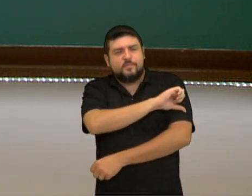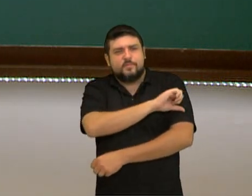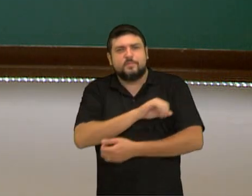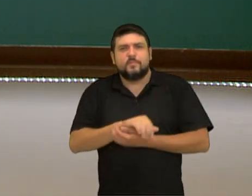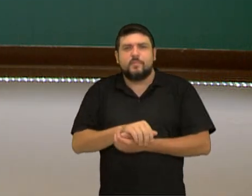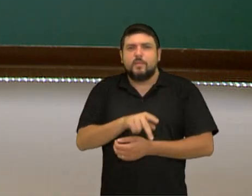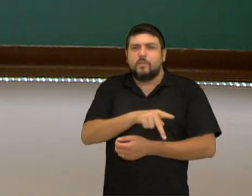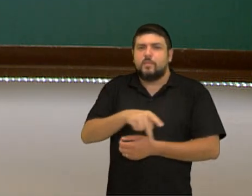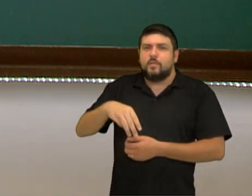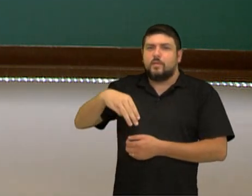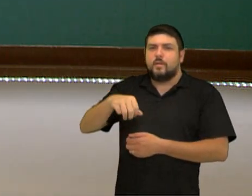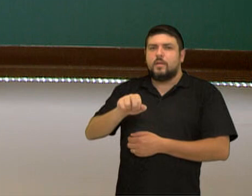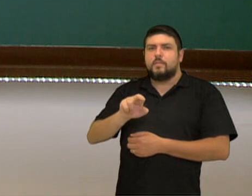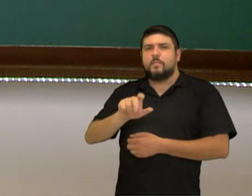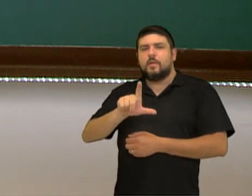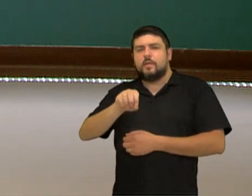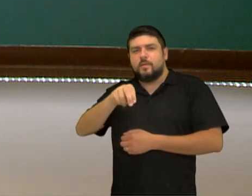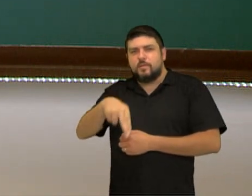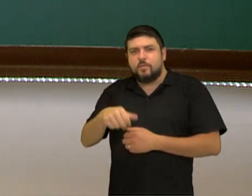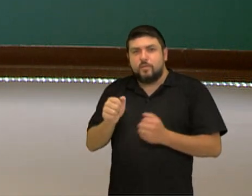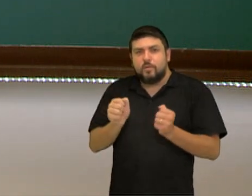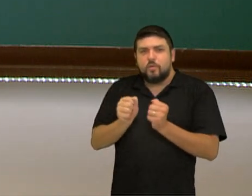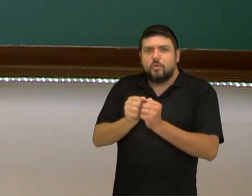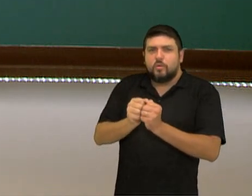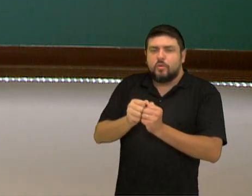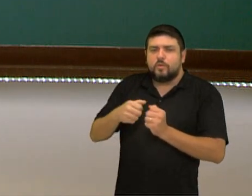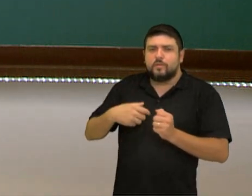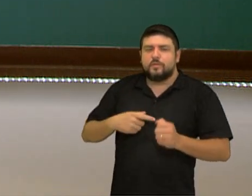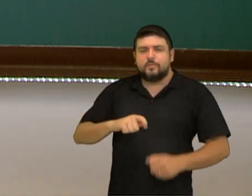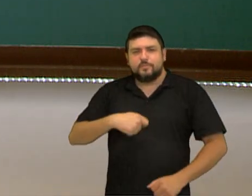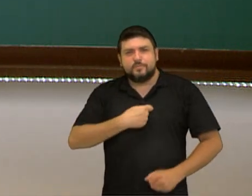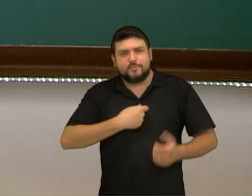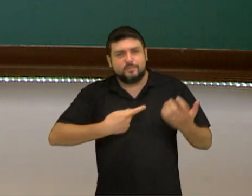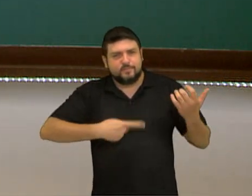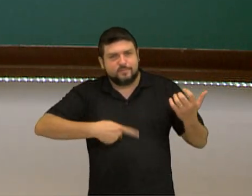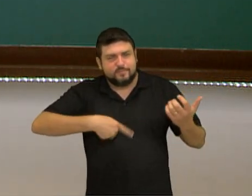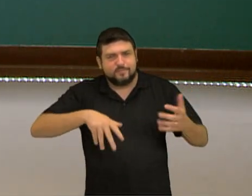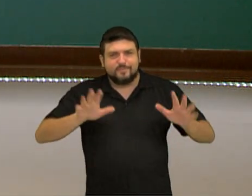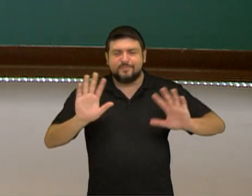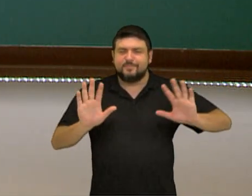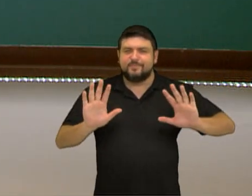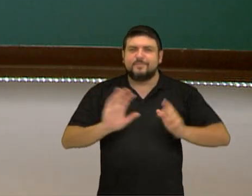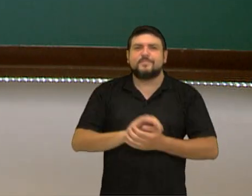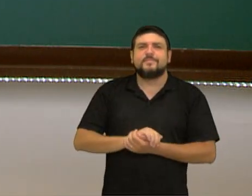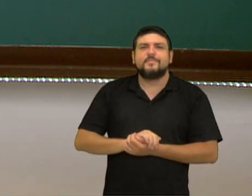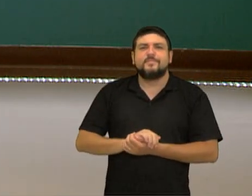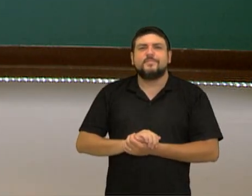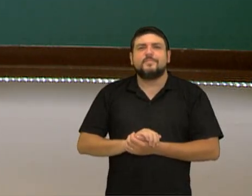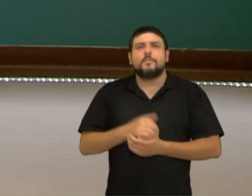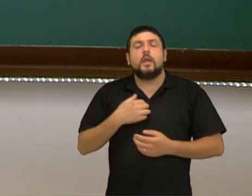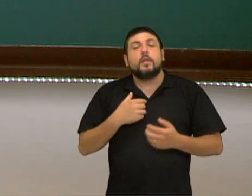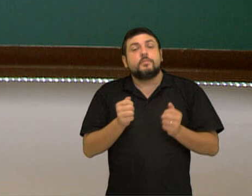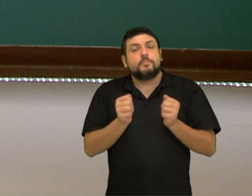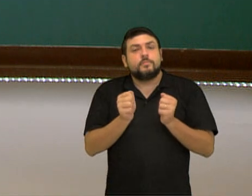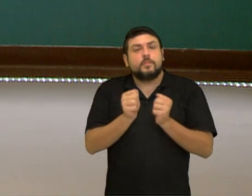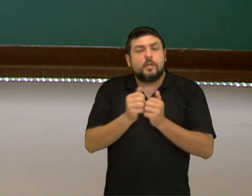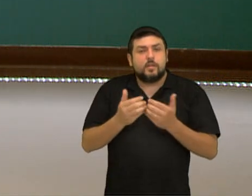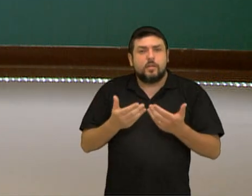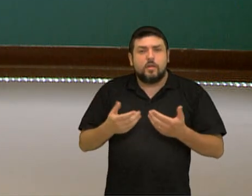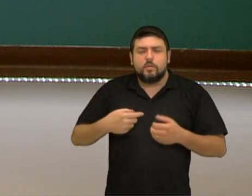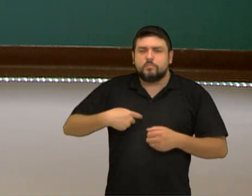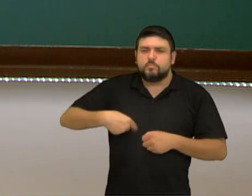sou o professor Marlon, junto com a gente tá aqui o Paulo, dê um oi para ele, e vamos para nossa aula pelo